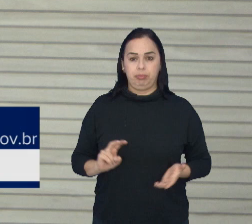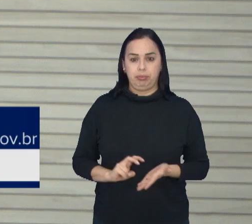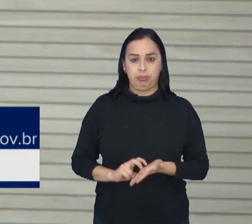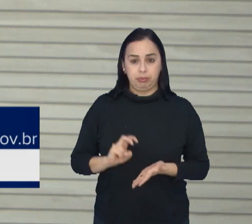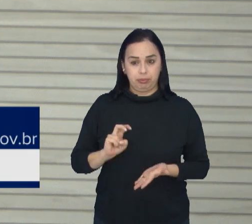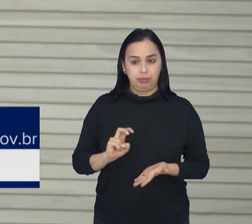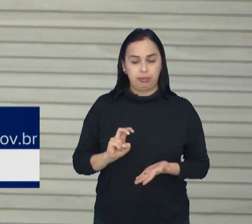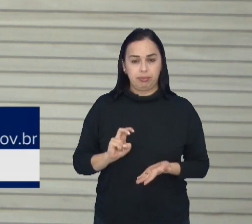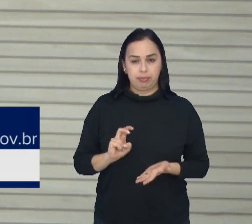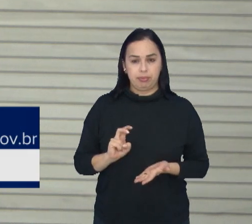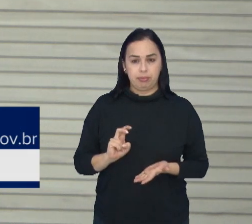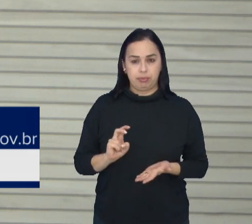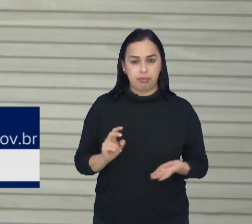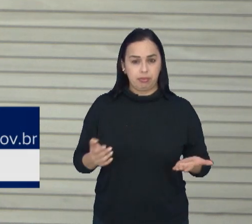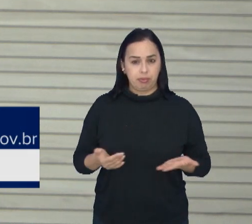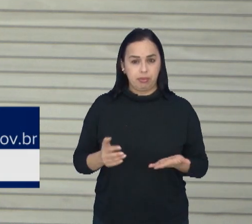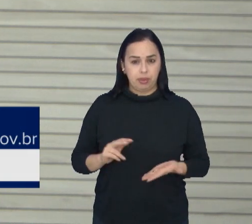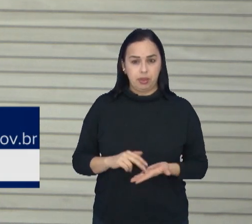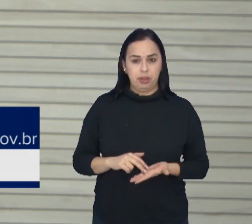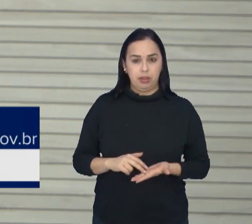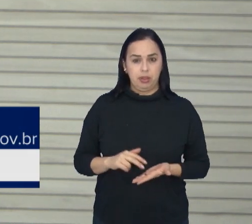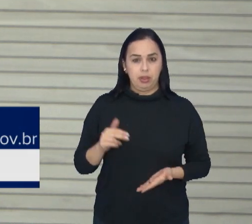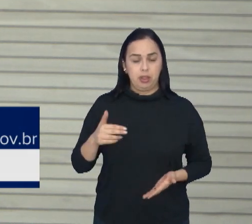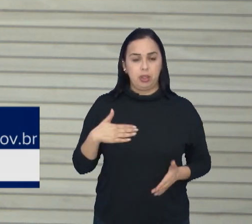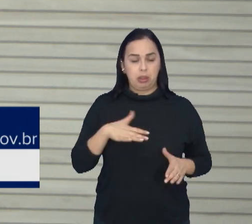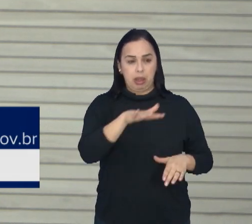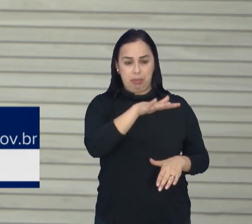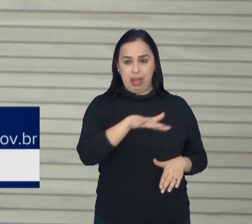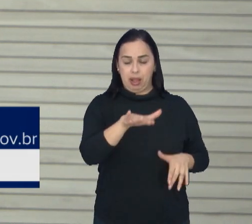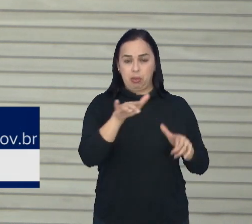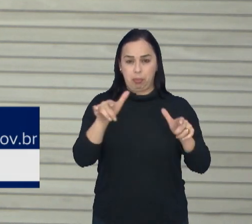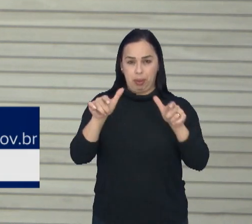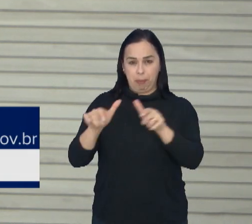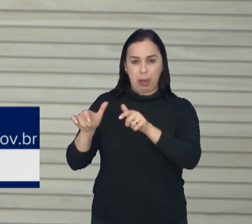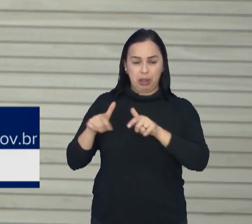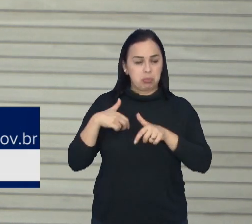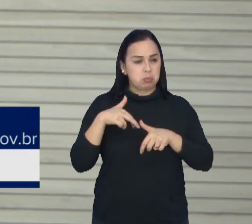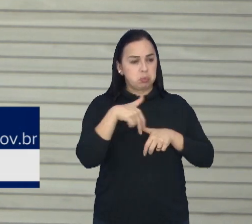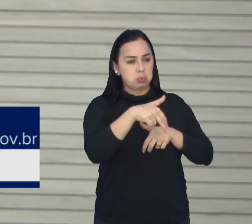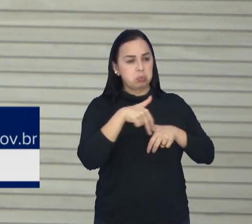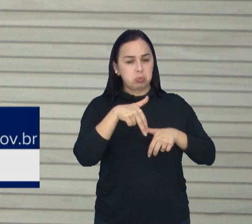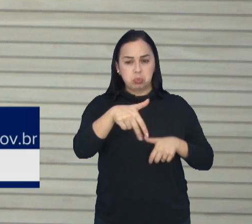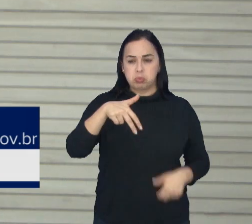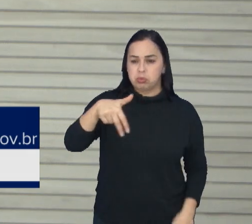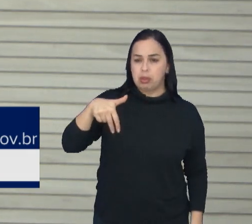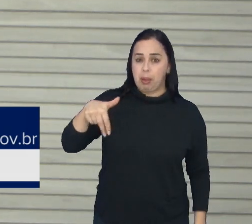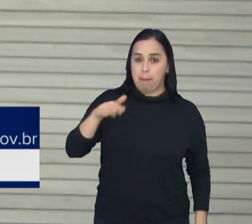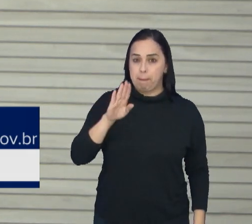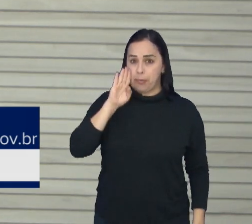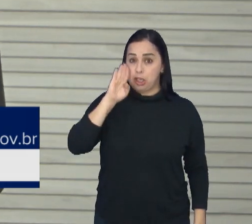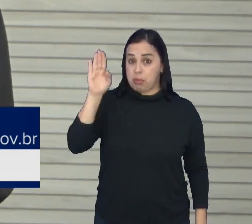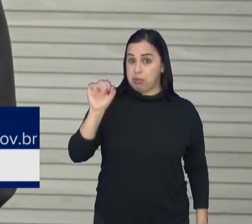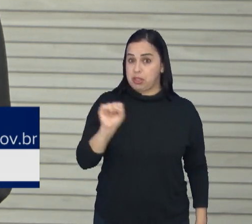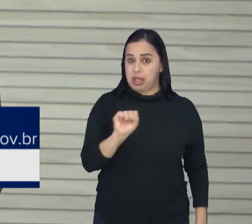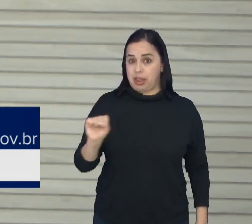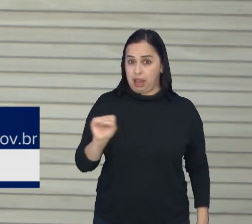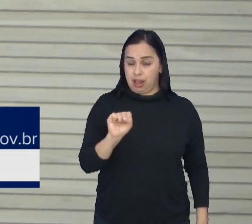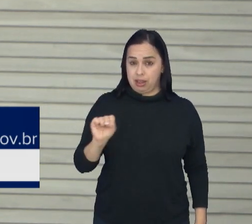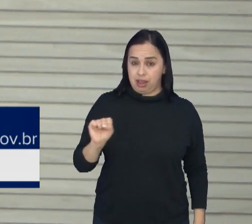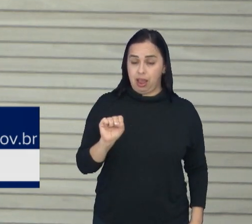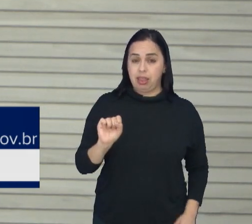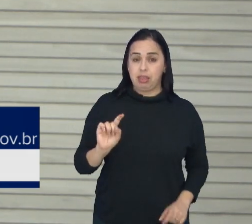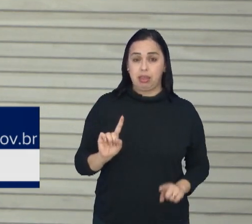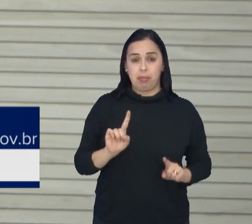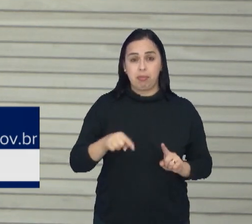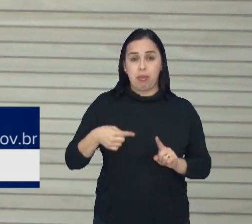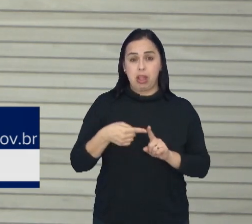hoje eu andei bastante lá na minha região, principalmente no Jardim Satélite, ali no Florada São